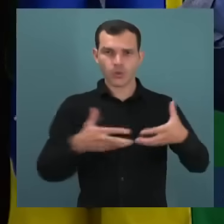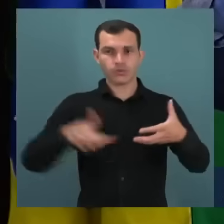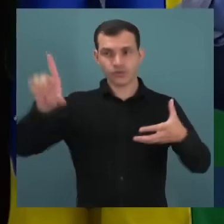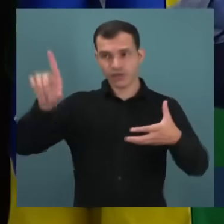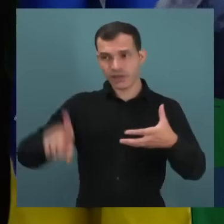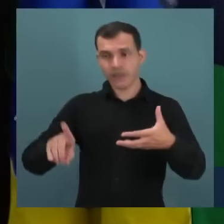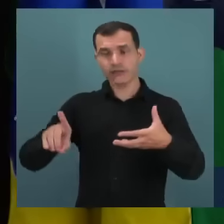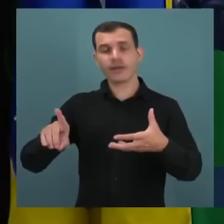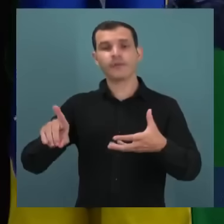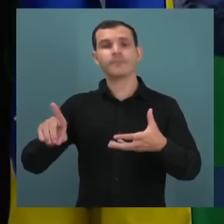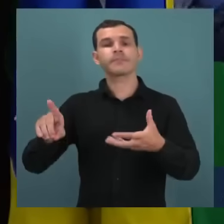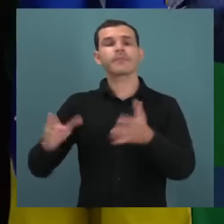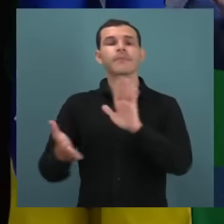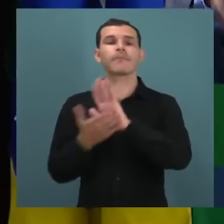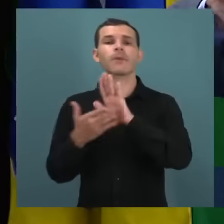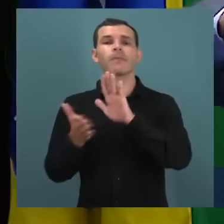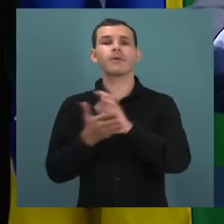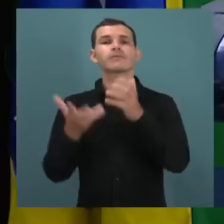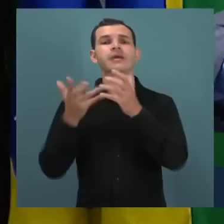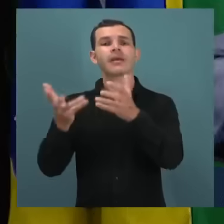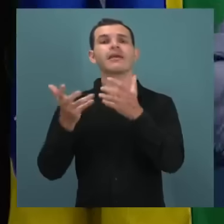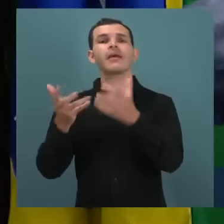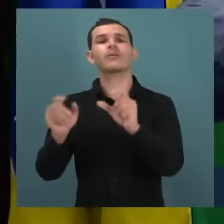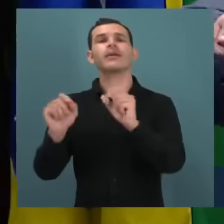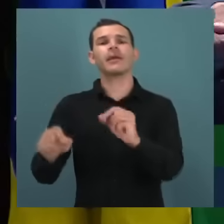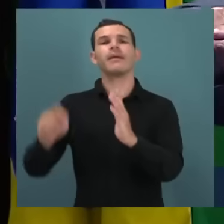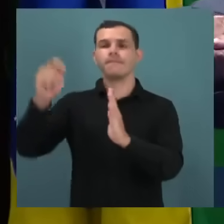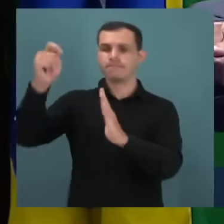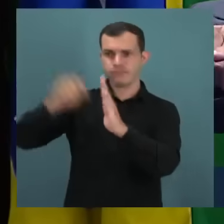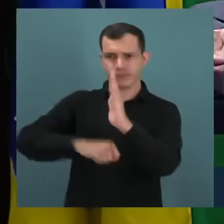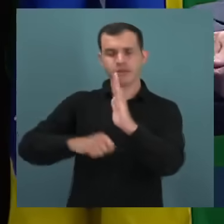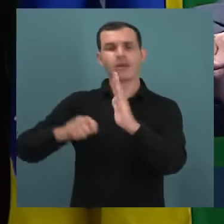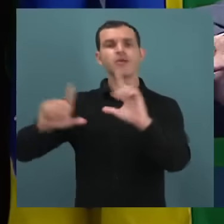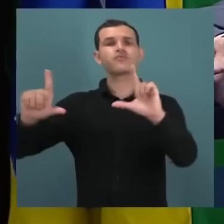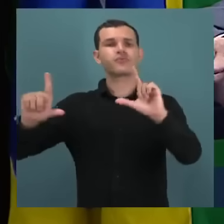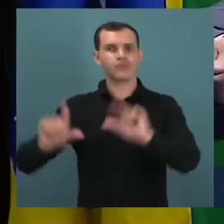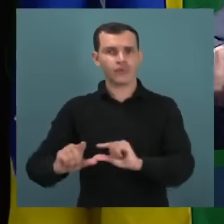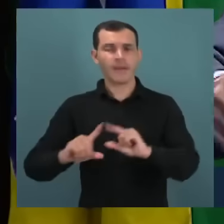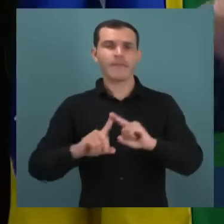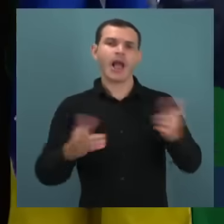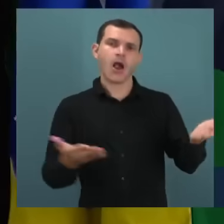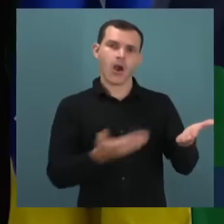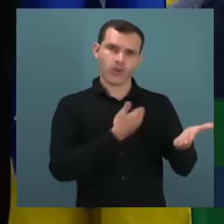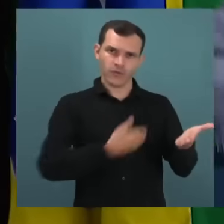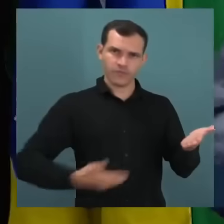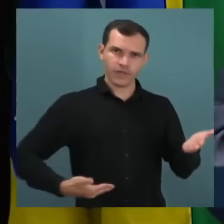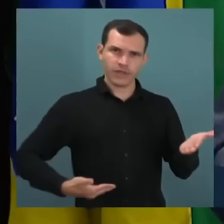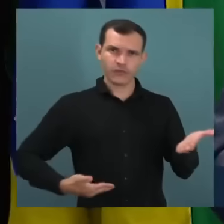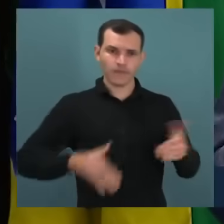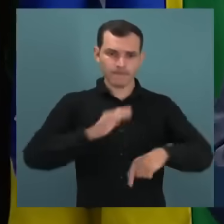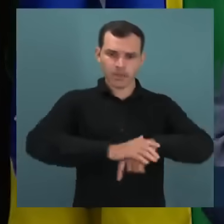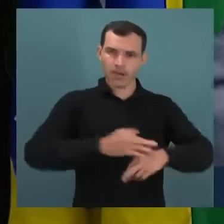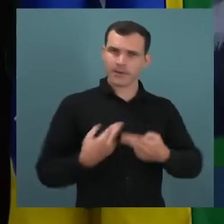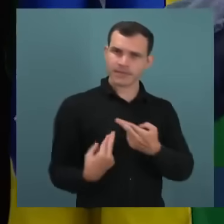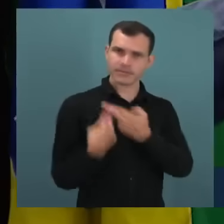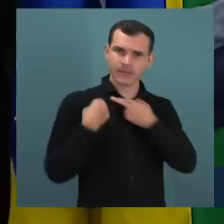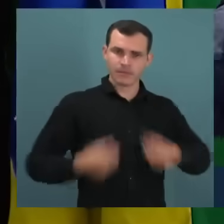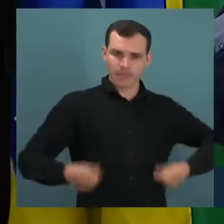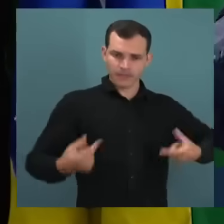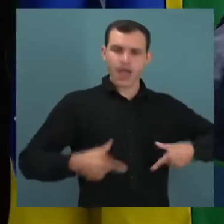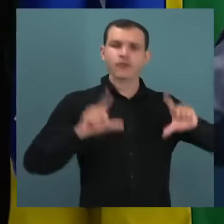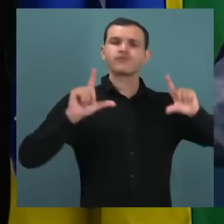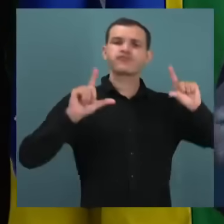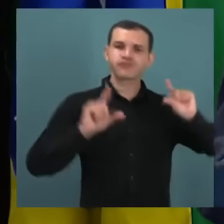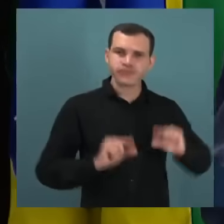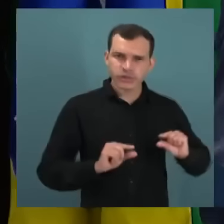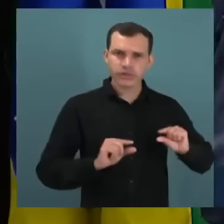contramão do que preconiza esse governo, que ao invés de fazer o seu dever de casa, de cortar gastos, de fazer a sua